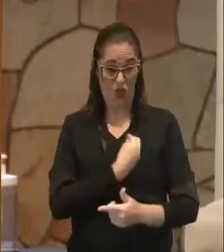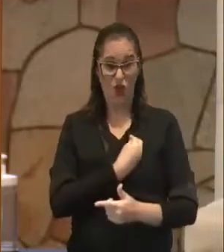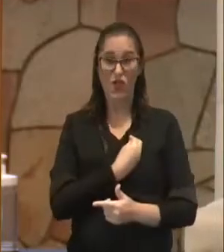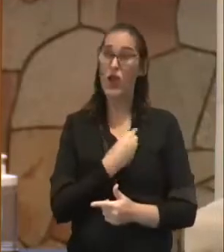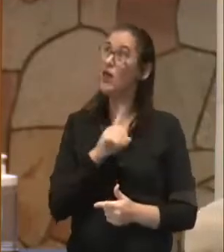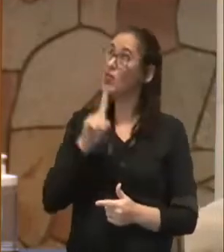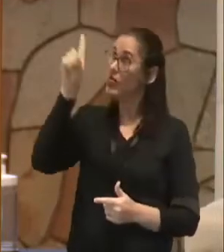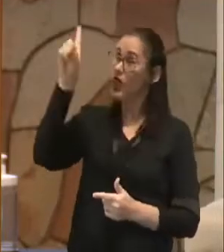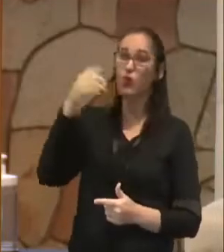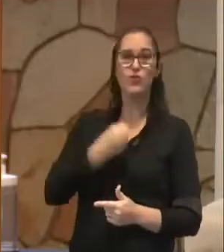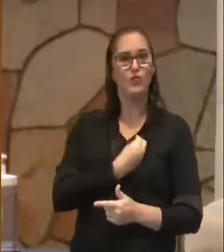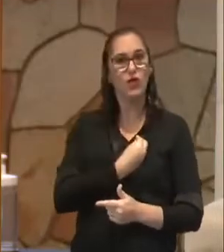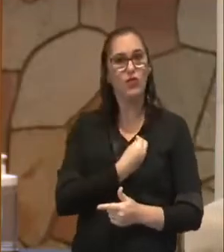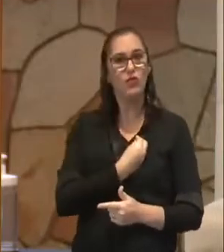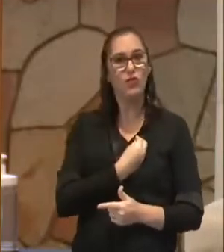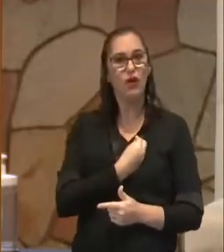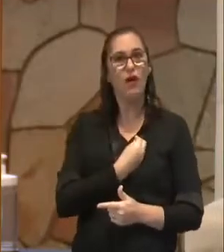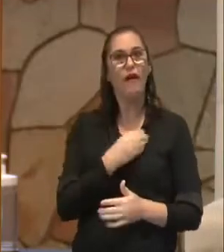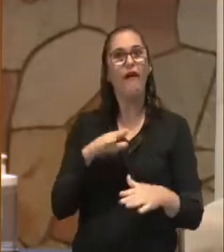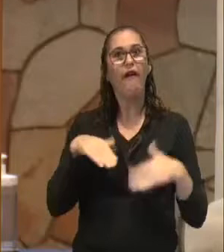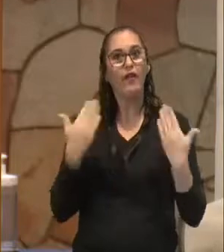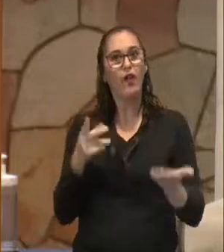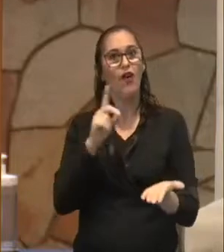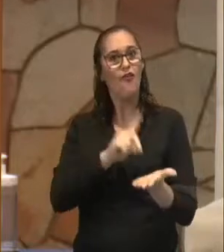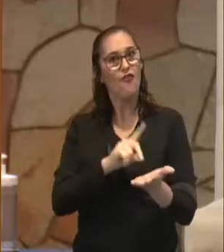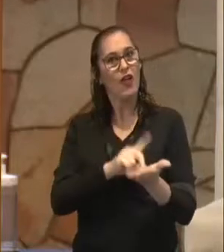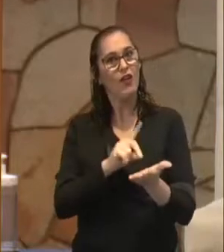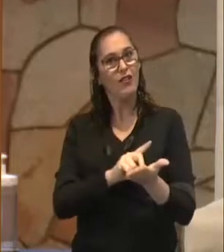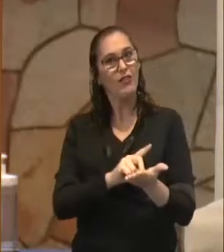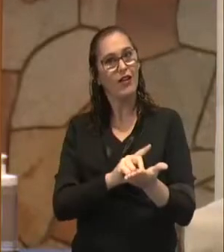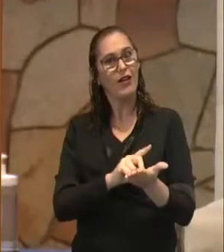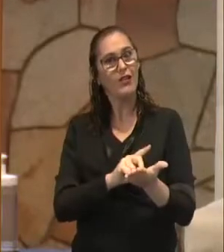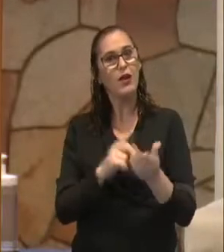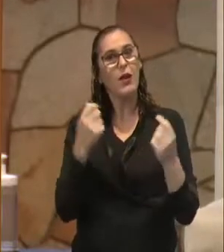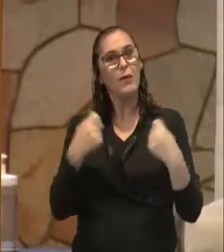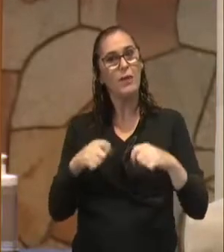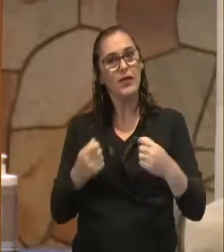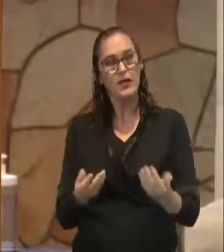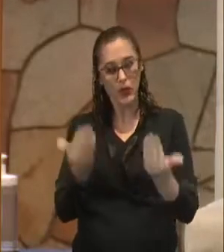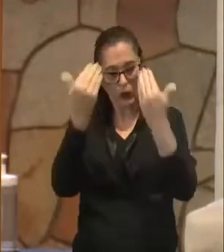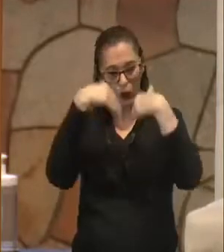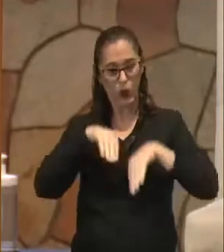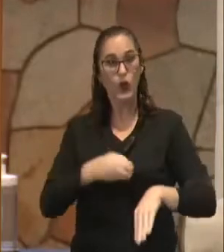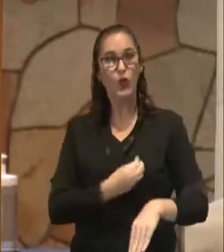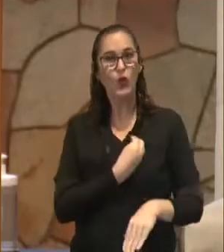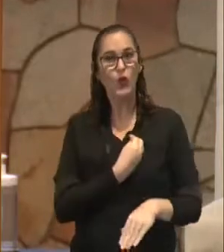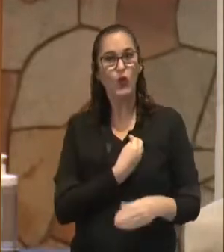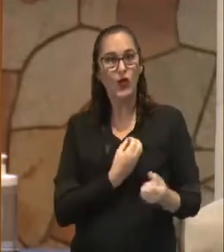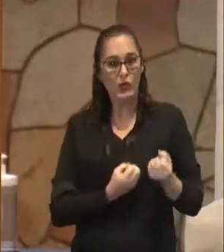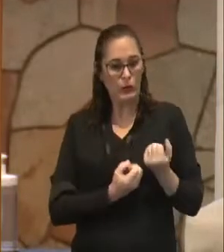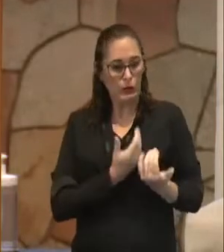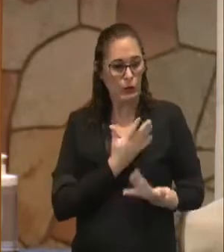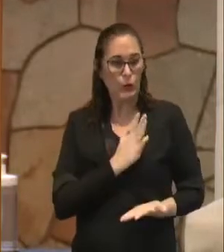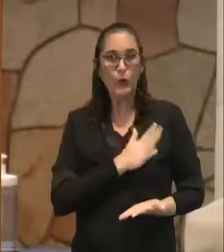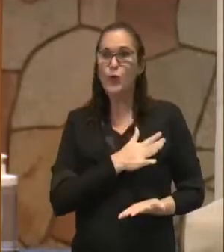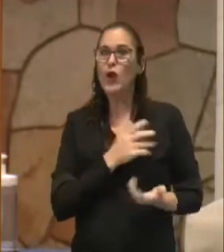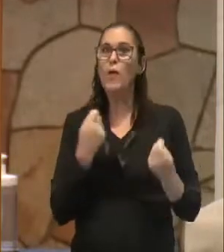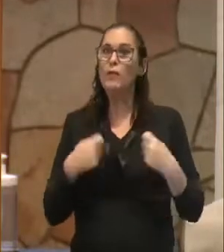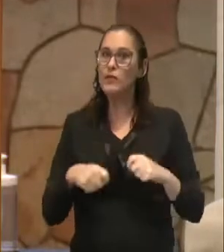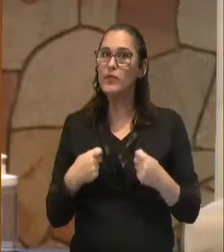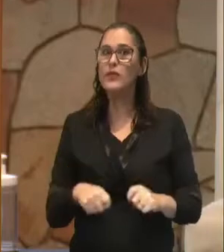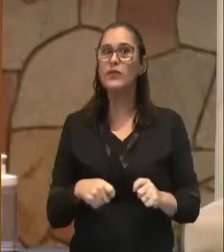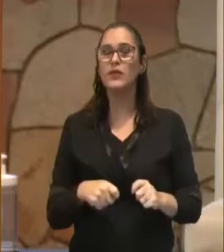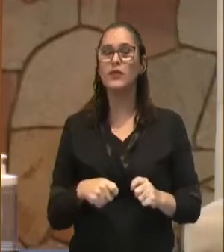o Deus vivo, então essas verdades têm que estar vivas, abrasando o nosso coração, para que